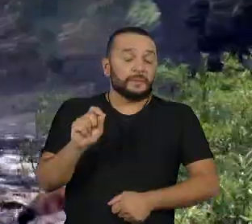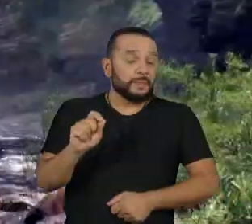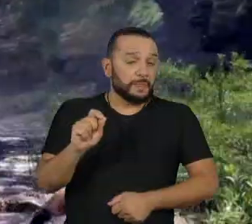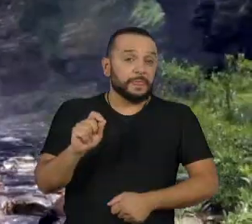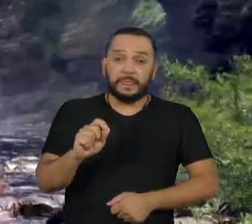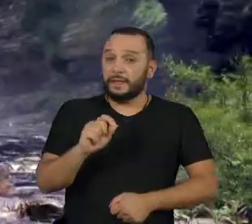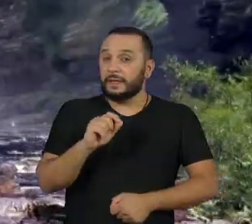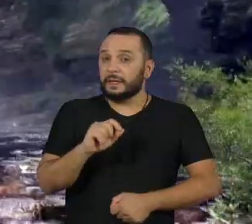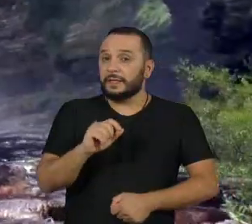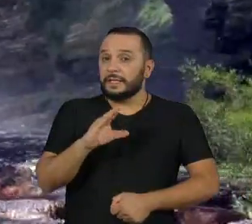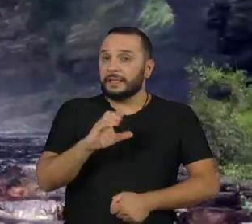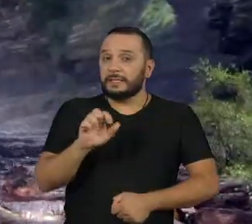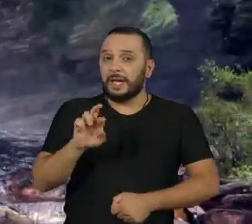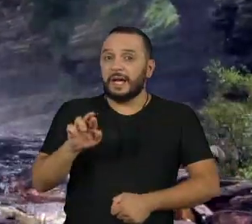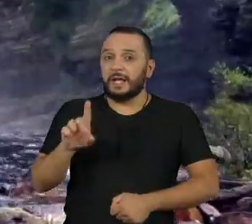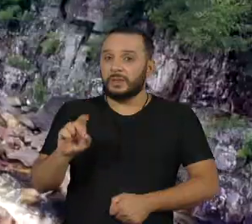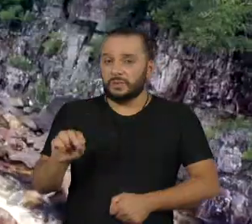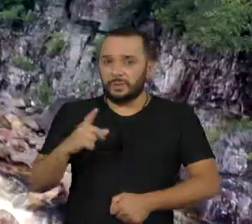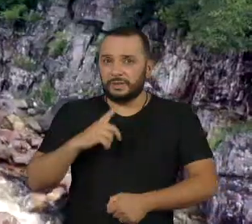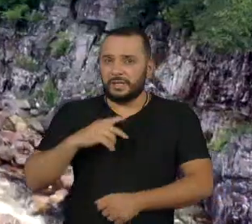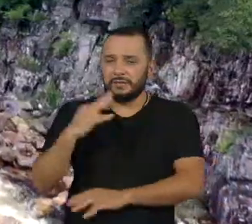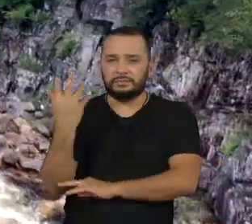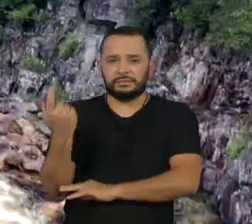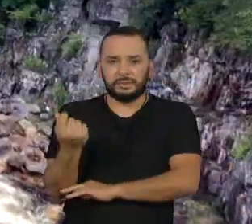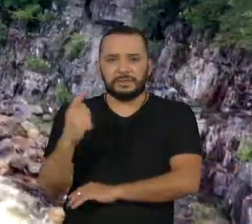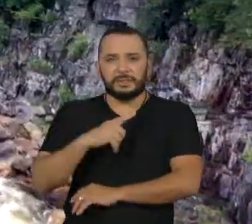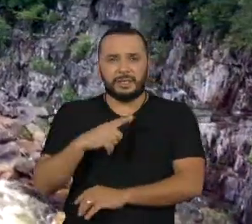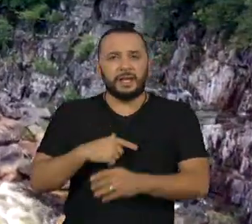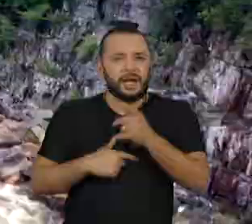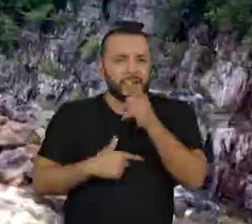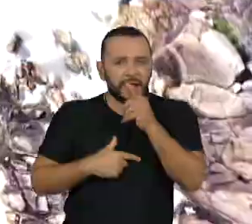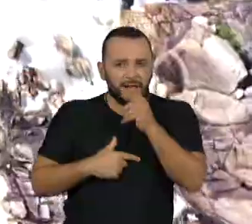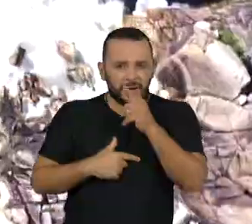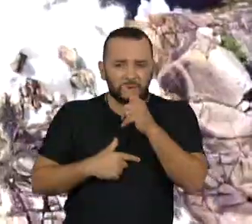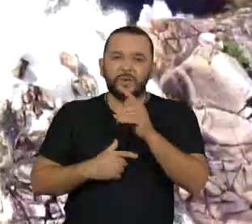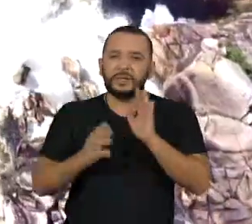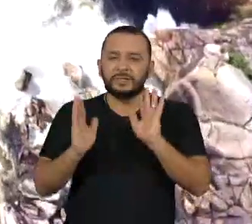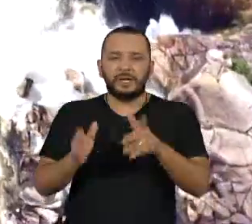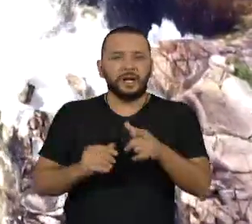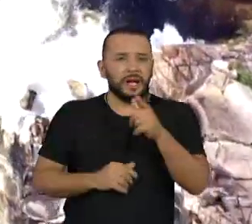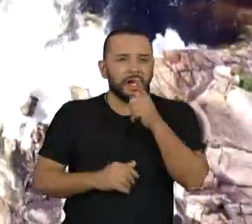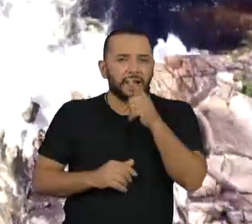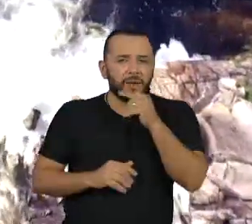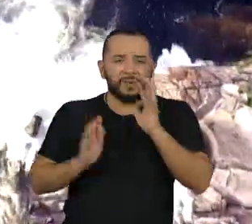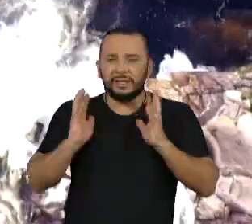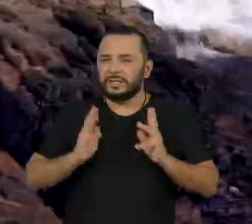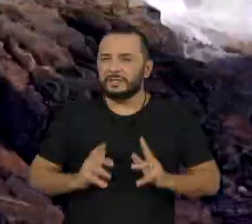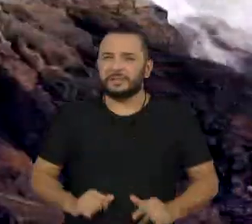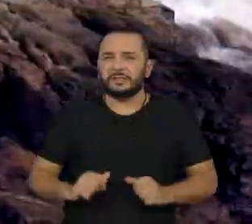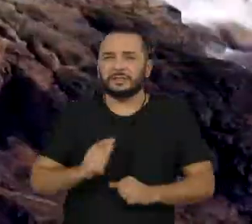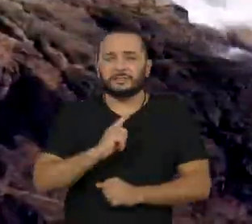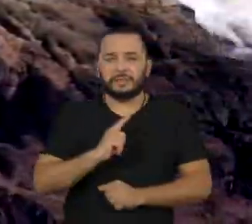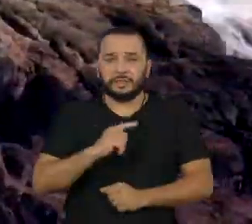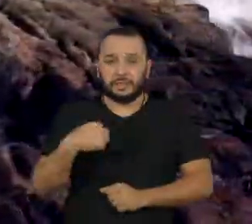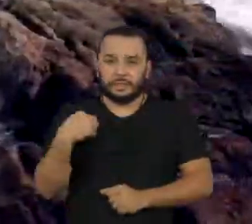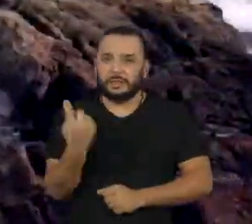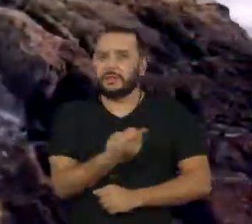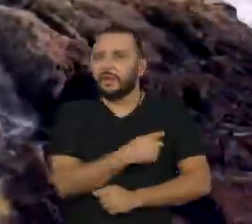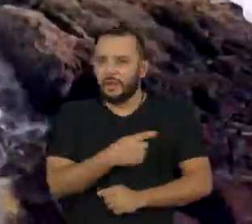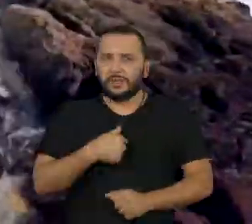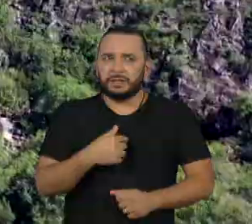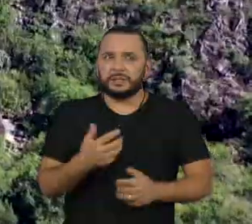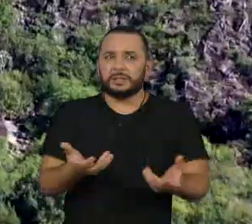resiste principalmente água, e aqui é uma região que tem muita água mineral, e a gente tem feito um enfrentamento de